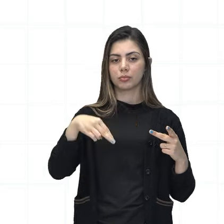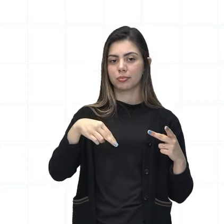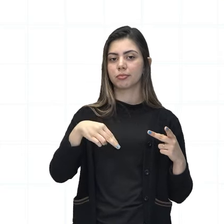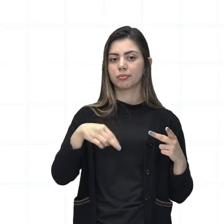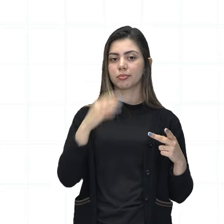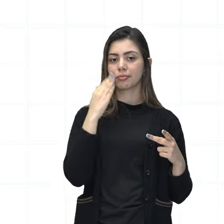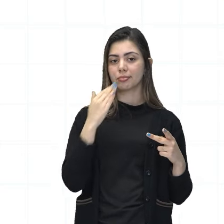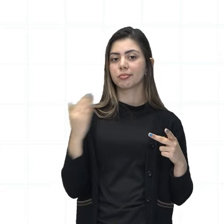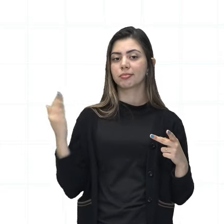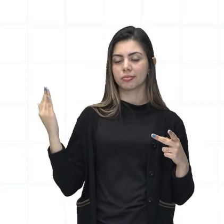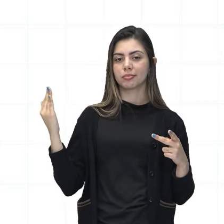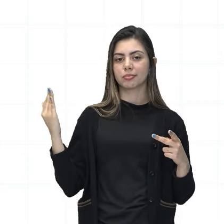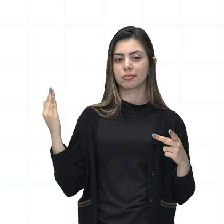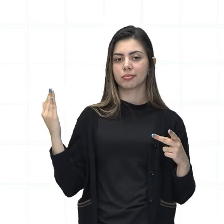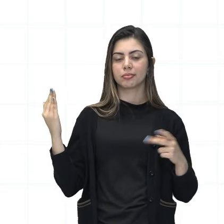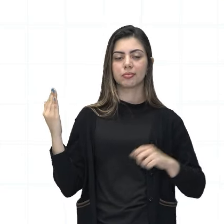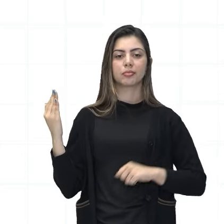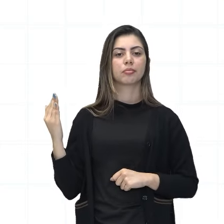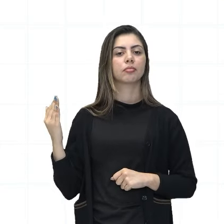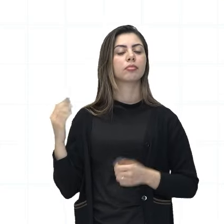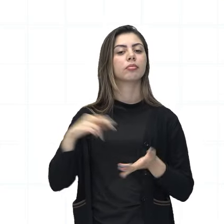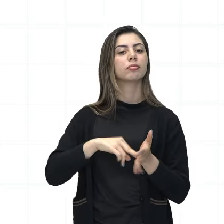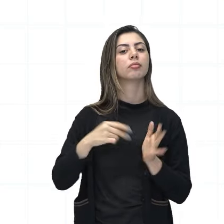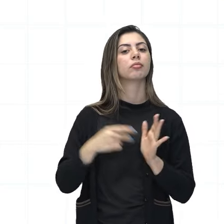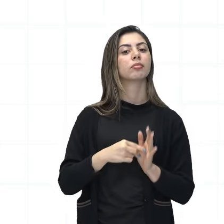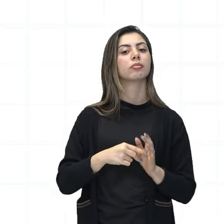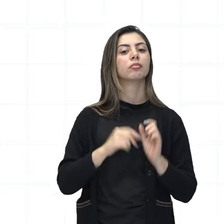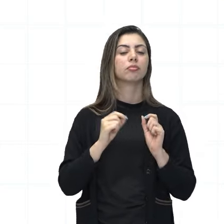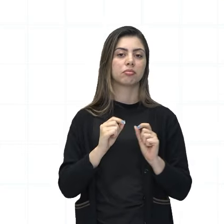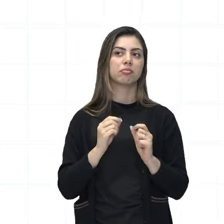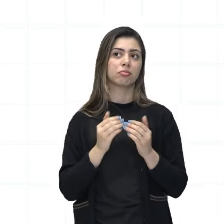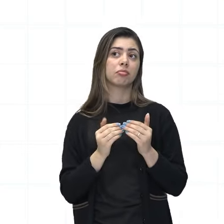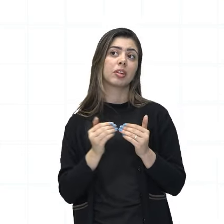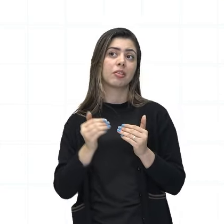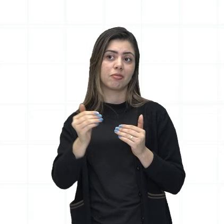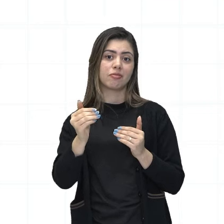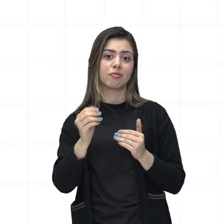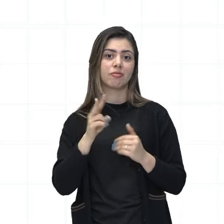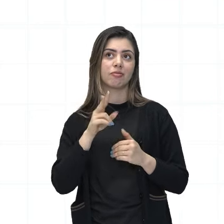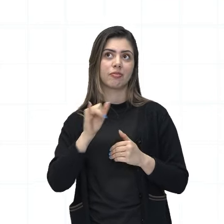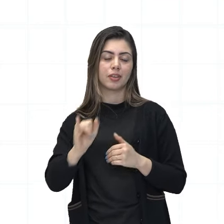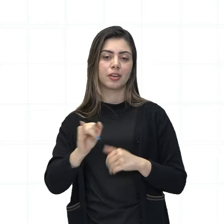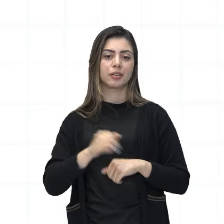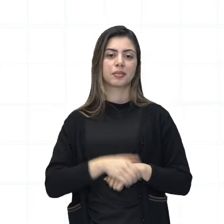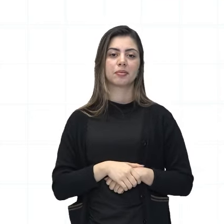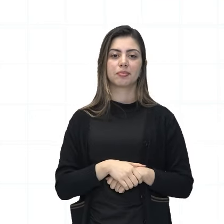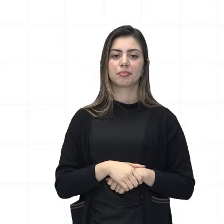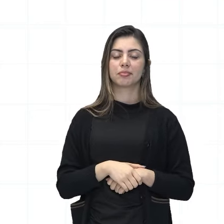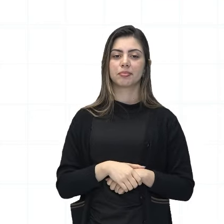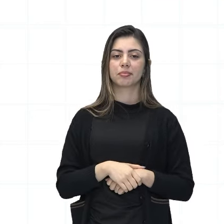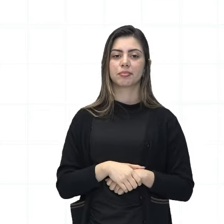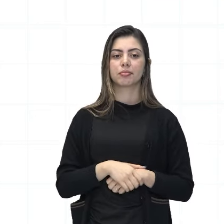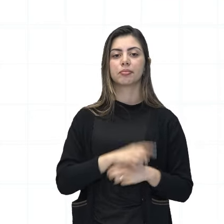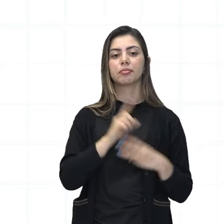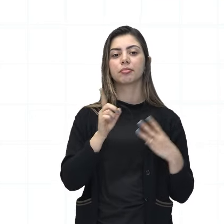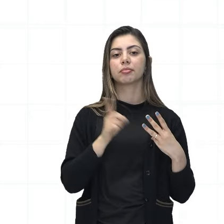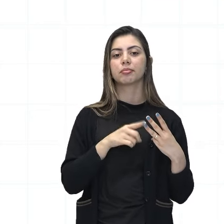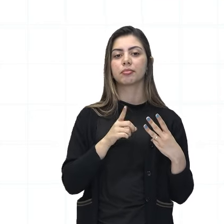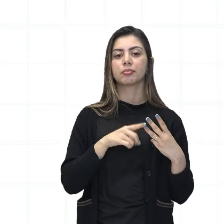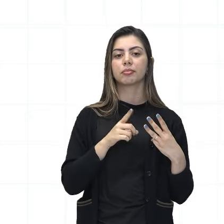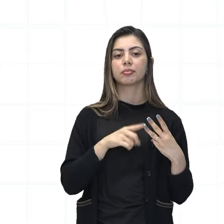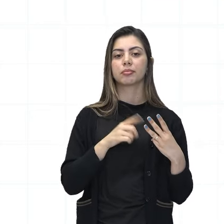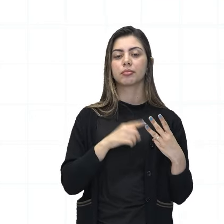Soon. Soon, que significa logo, em breve. Em seguida, nós temos